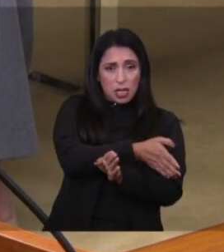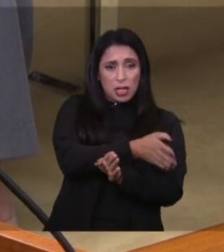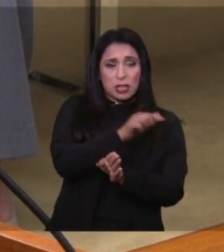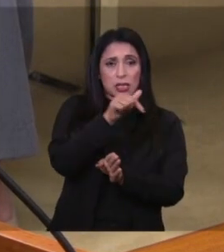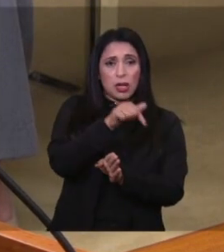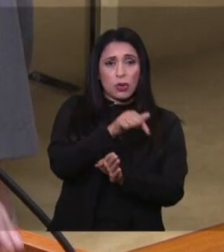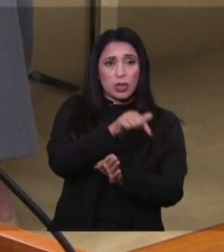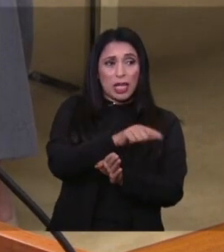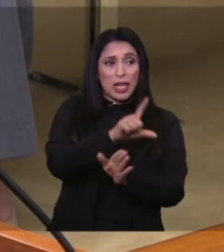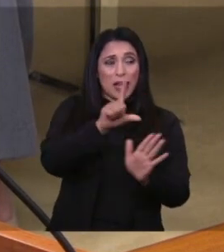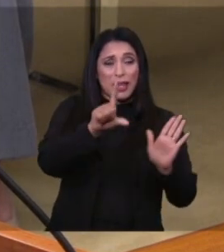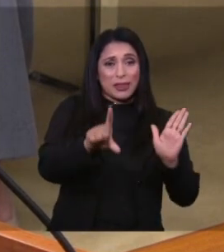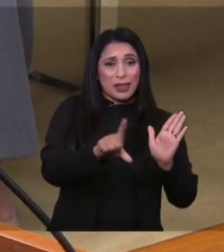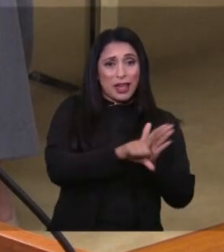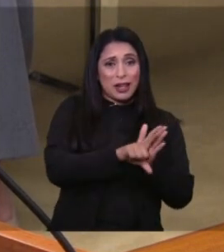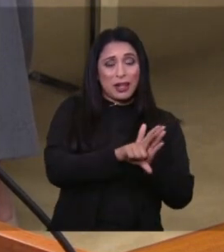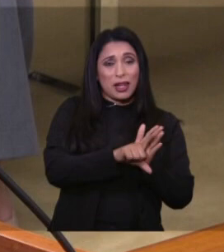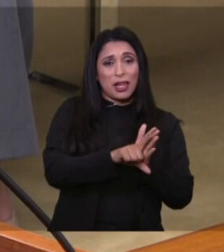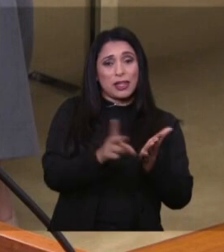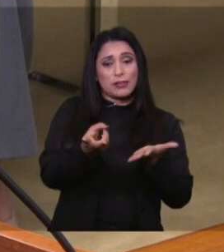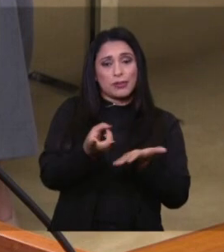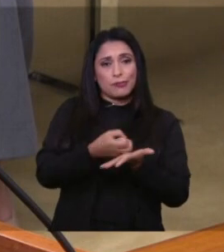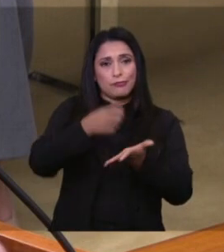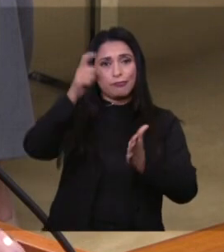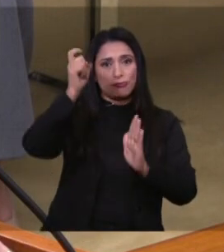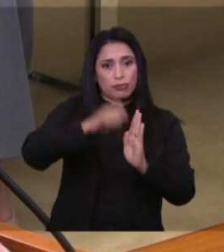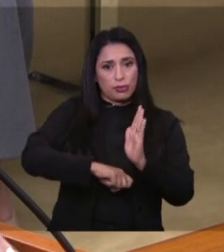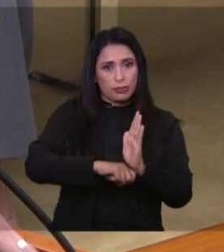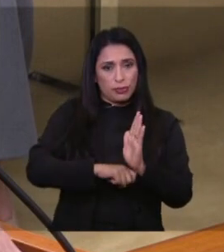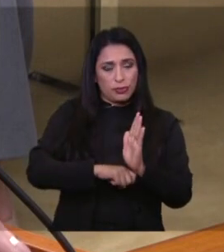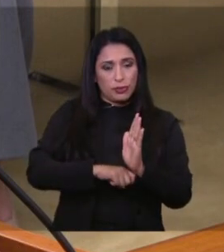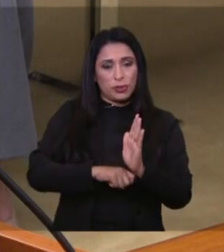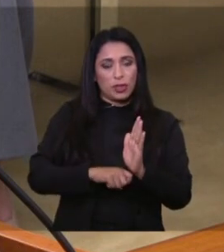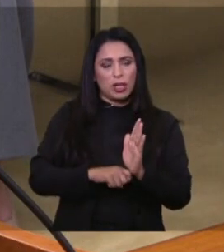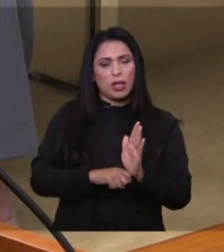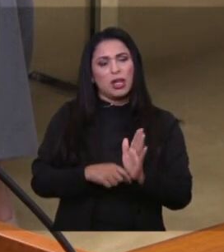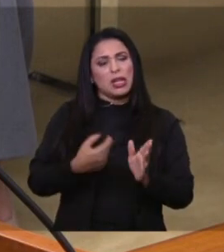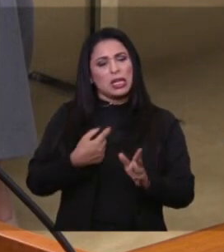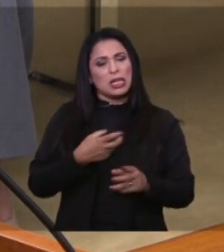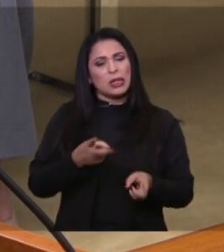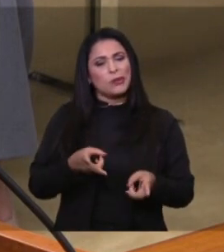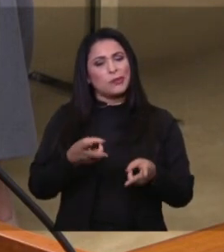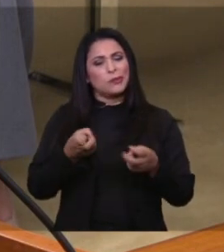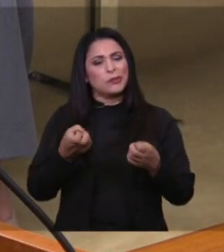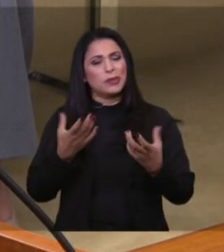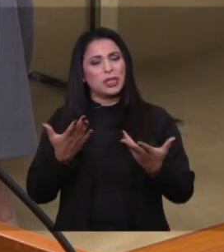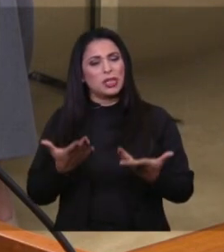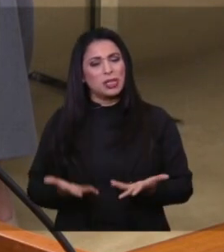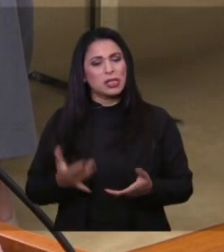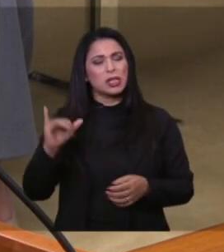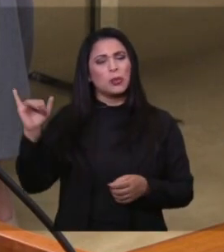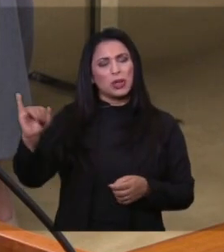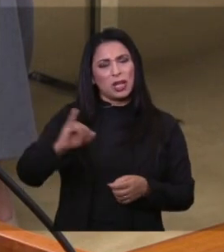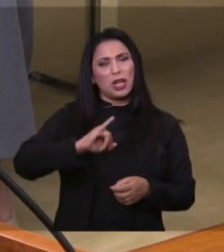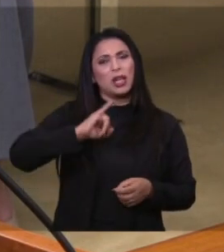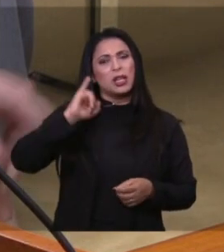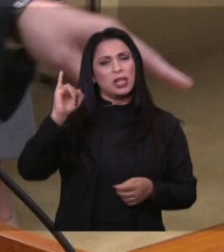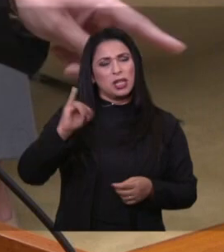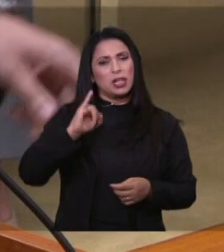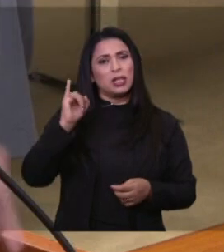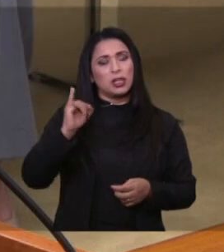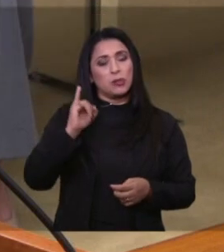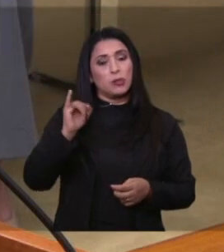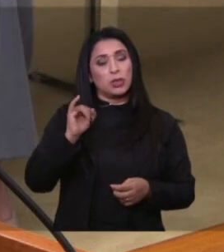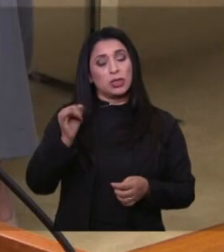à lei que institui ou majora tributo. E aqui me parece bastante relevante pontuar